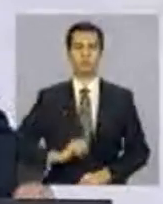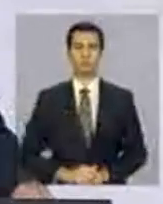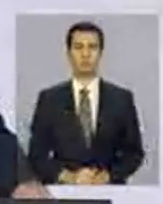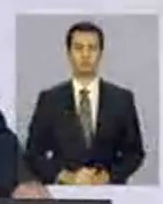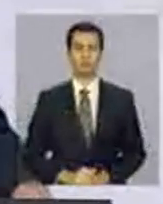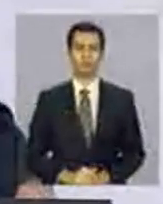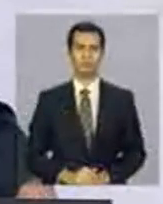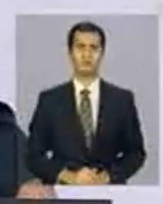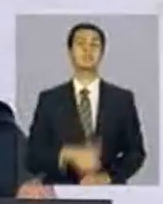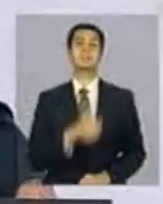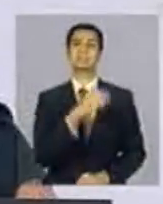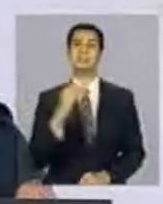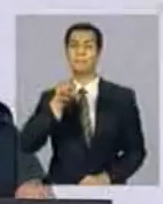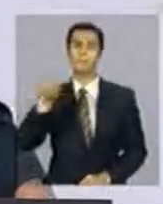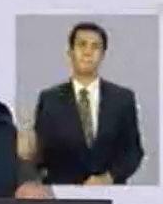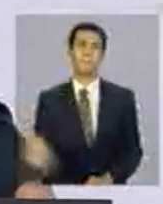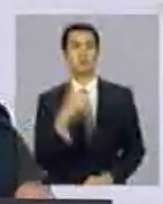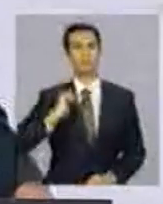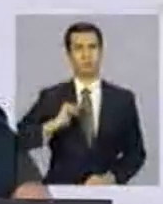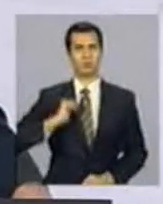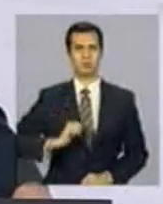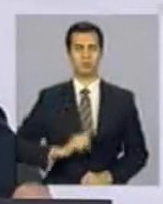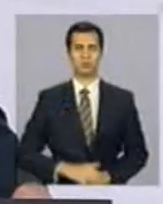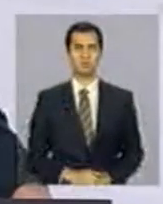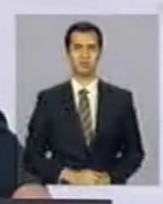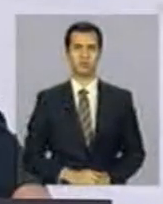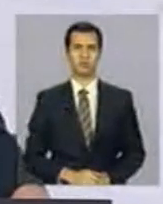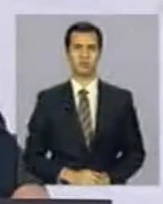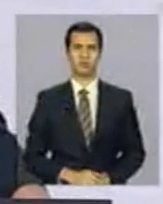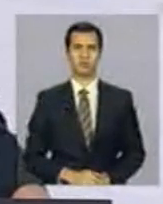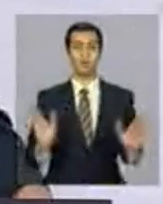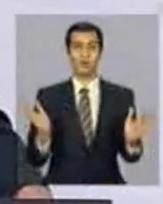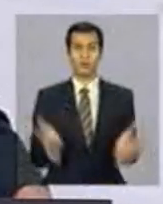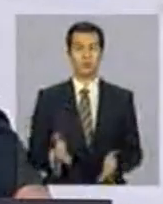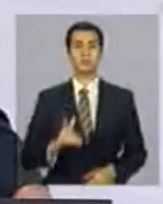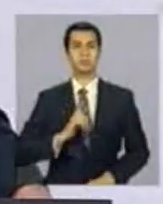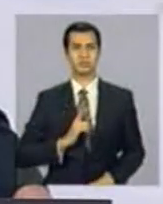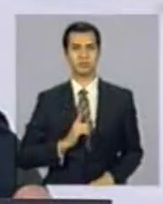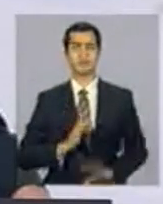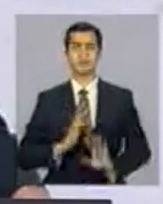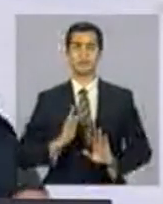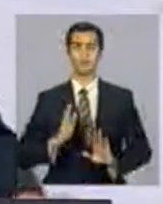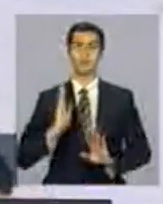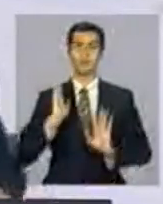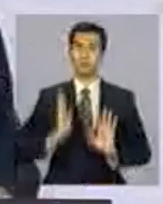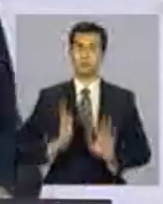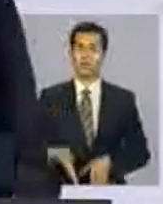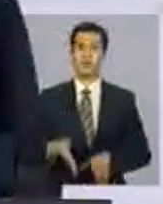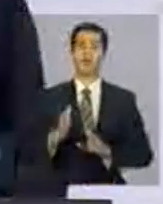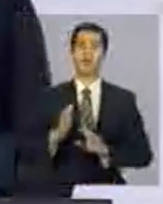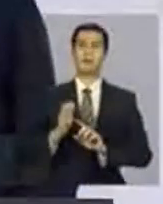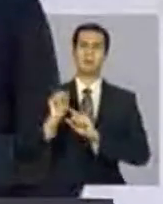Aliás, na verdade, a 100 mil bolsas. Hoje, exatos 140 dias depois,